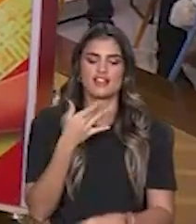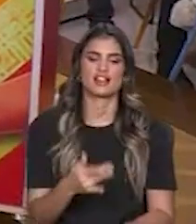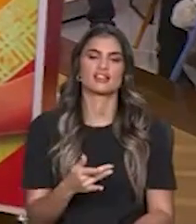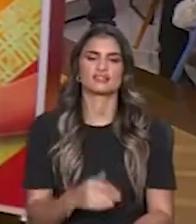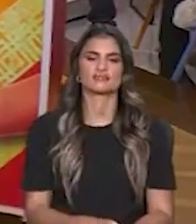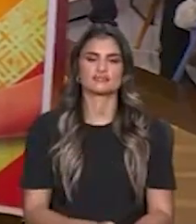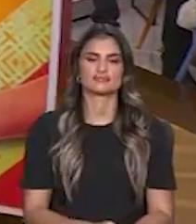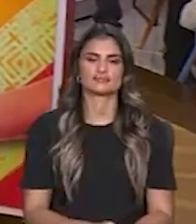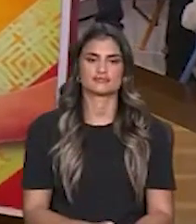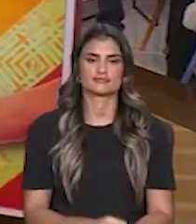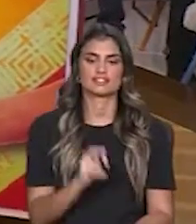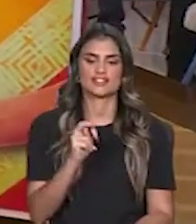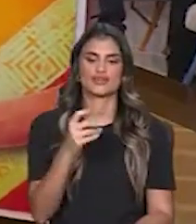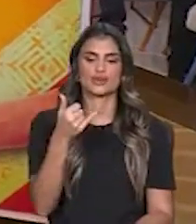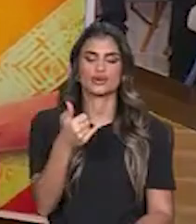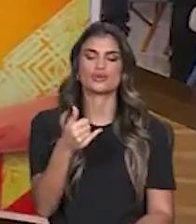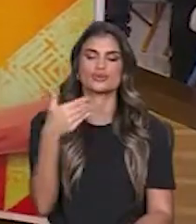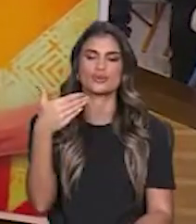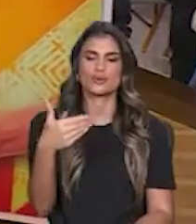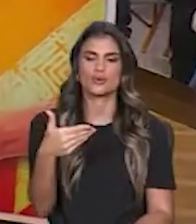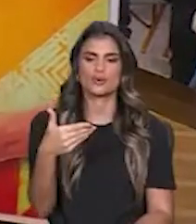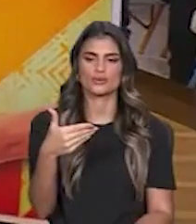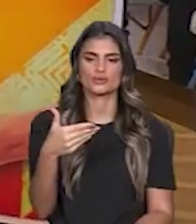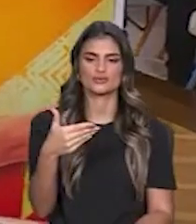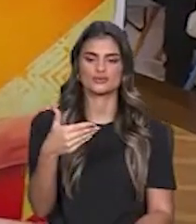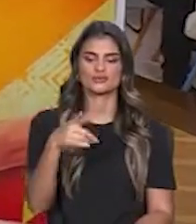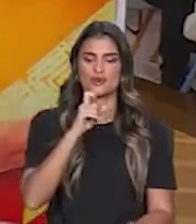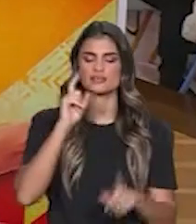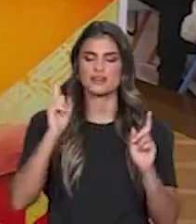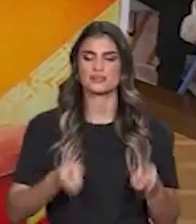em... 3, 2, 1...